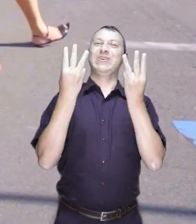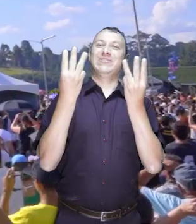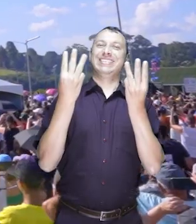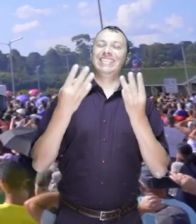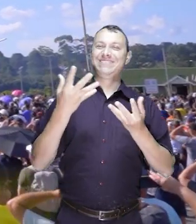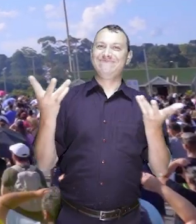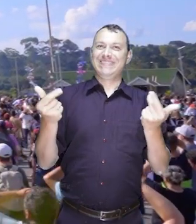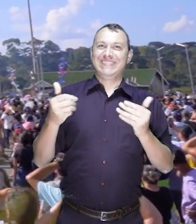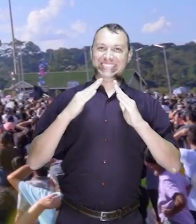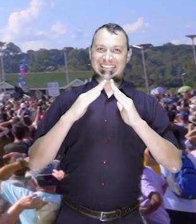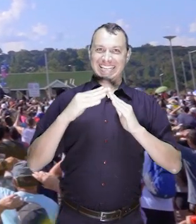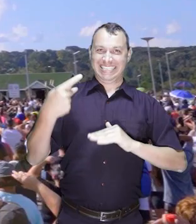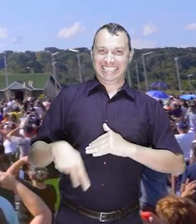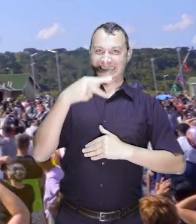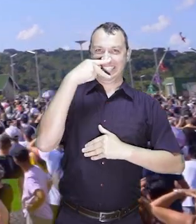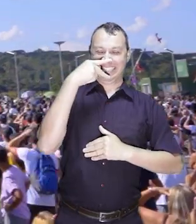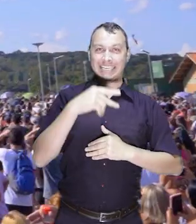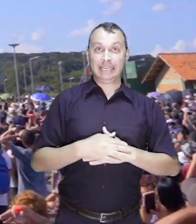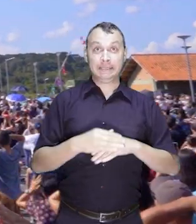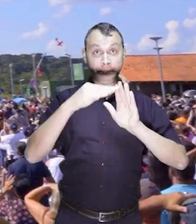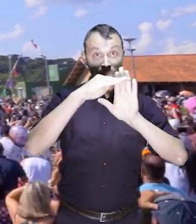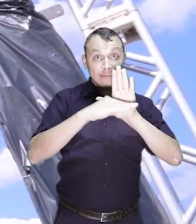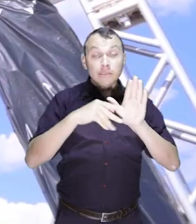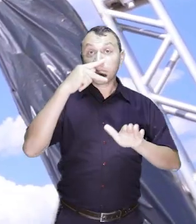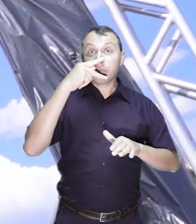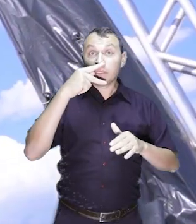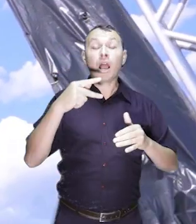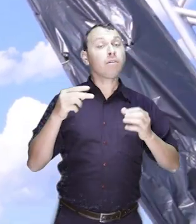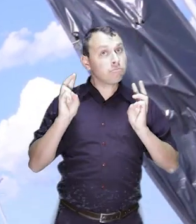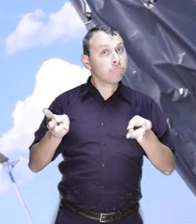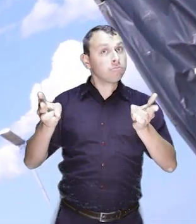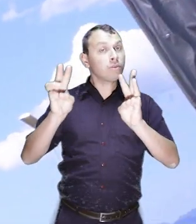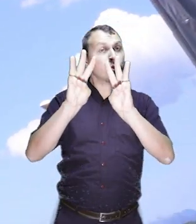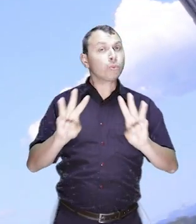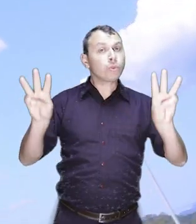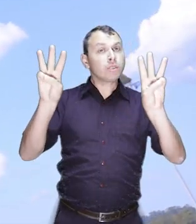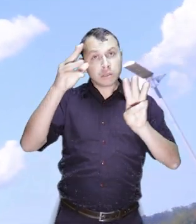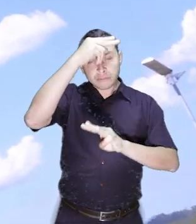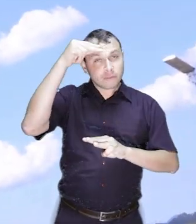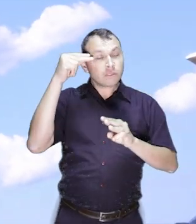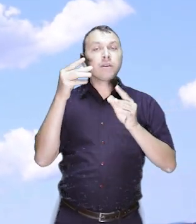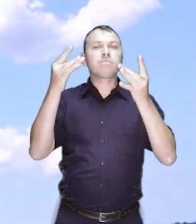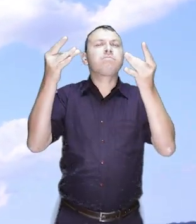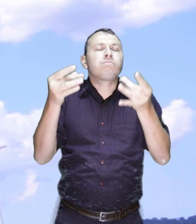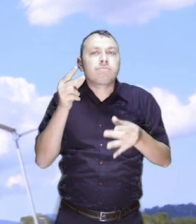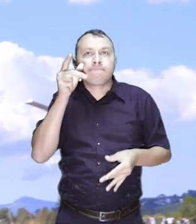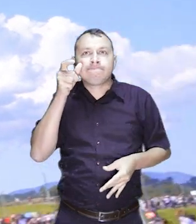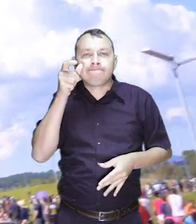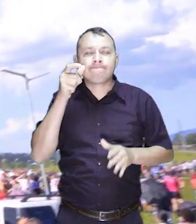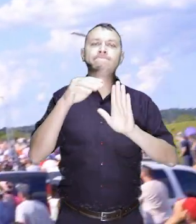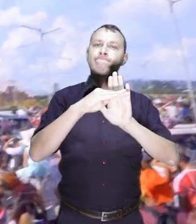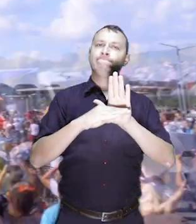aqui. E a programação do aniversário de Pinhais continua. Acesse o site da Prefeitura e confira os detalhes dos